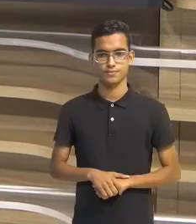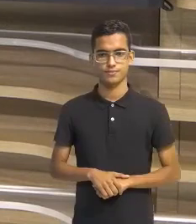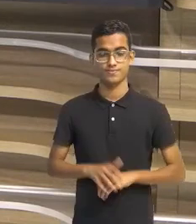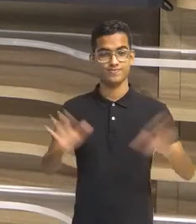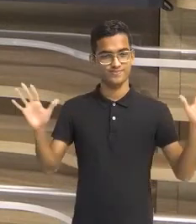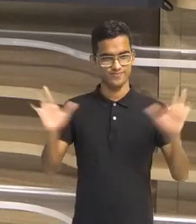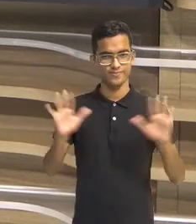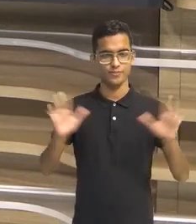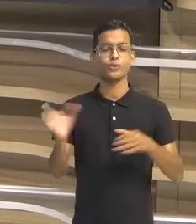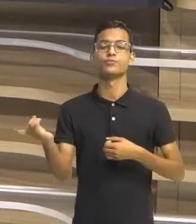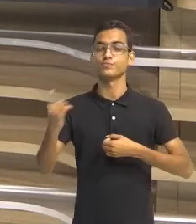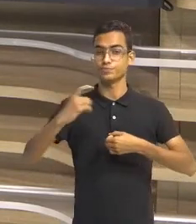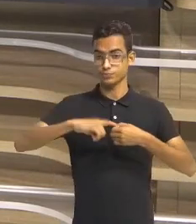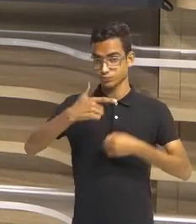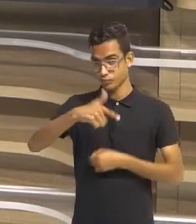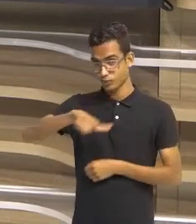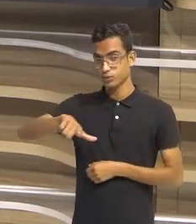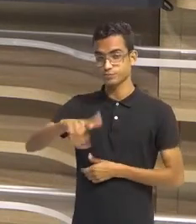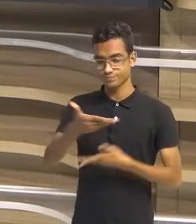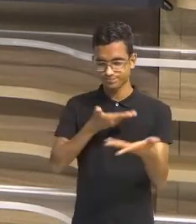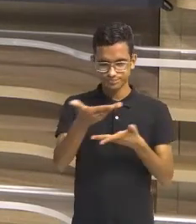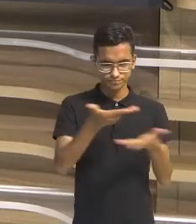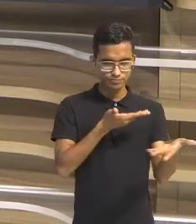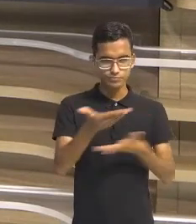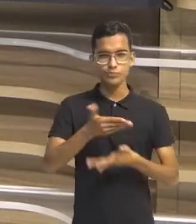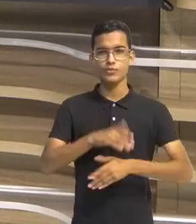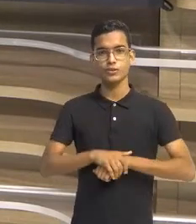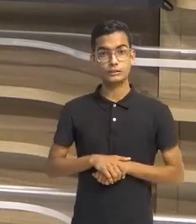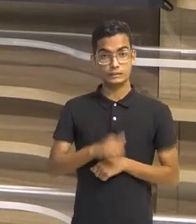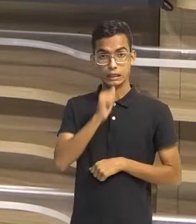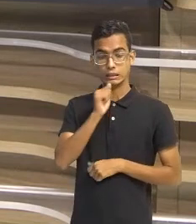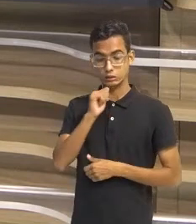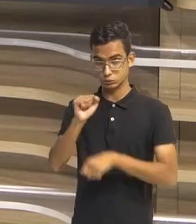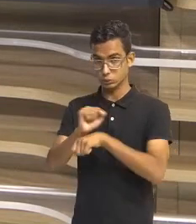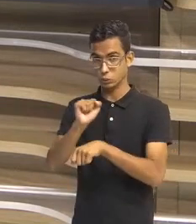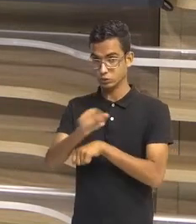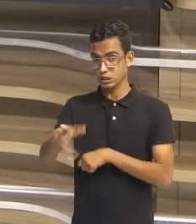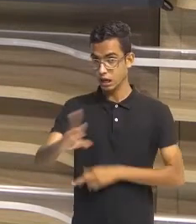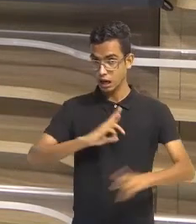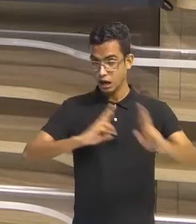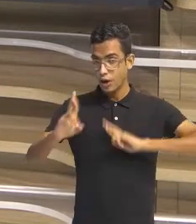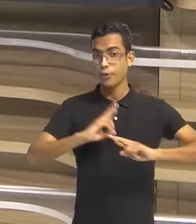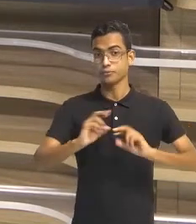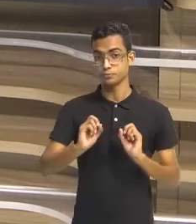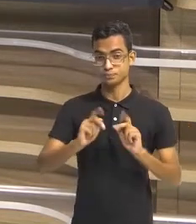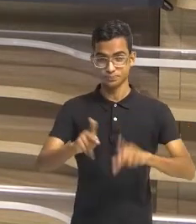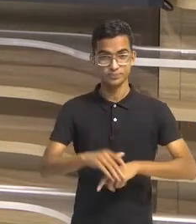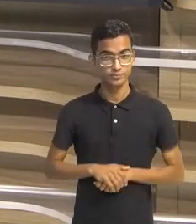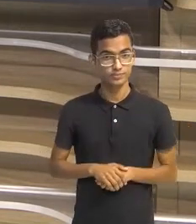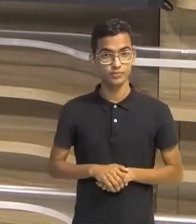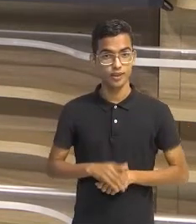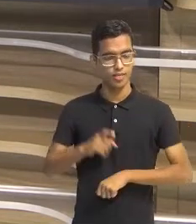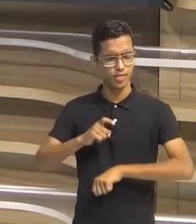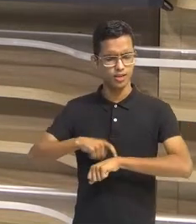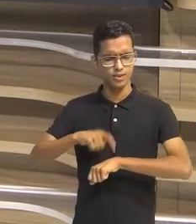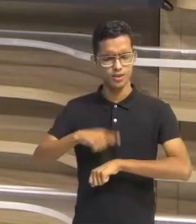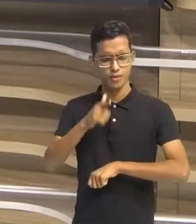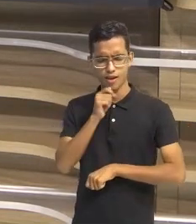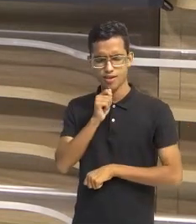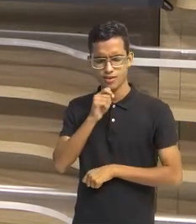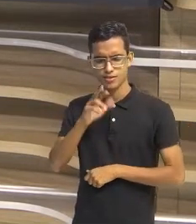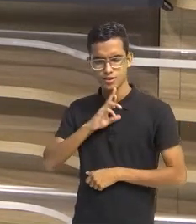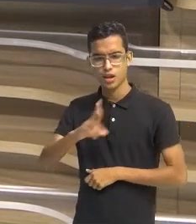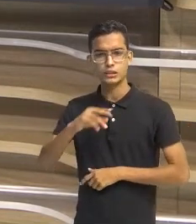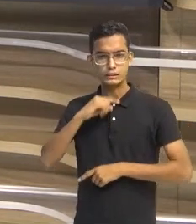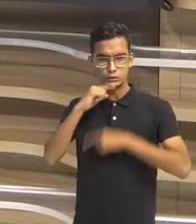Oi, gente, retornamos aqui com a interatividade. Eu ainda estou aguardando as respostas de vocês, tá? Ainda dá tempo de tirar